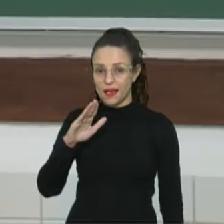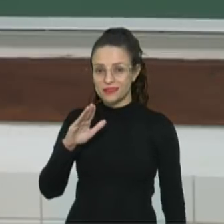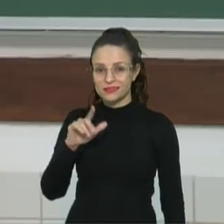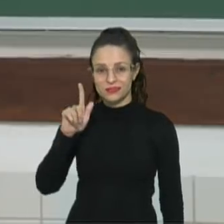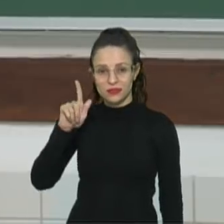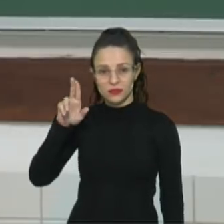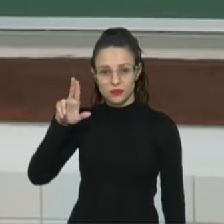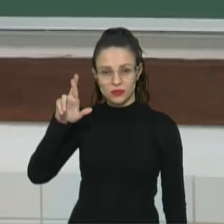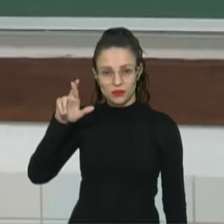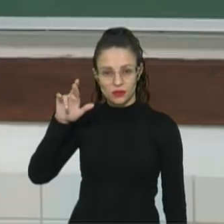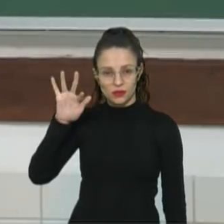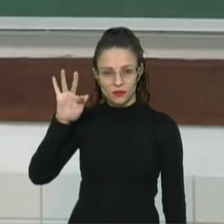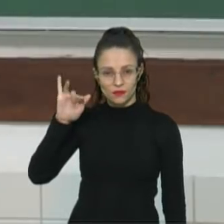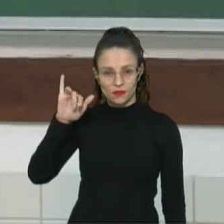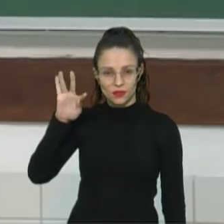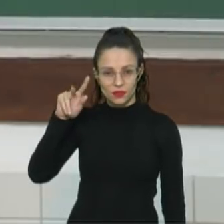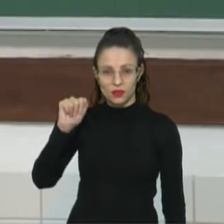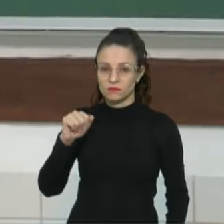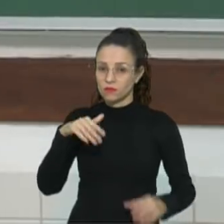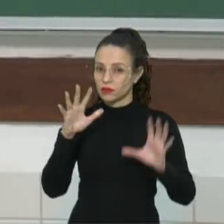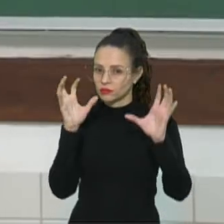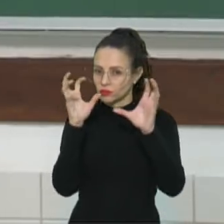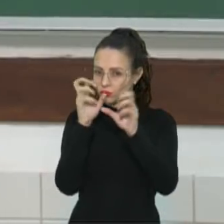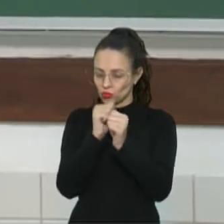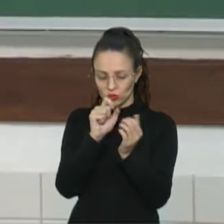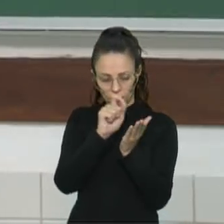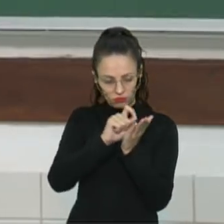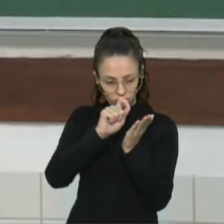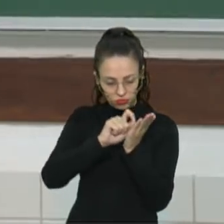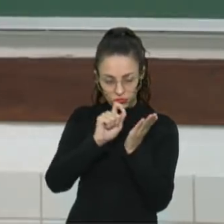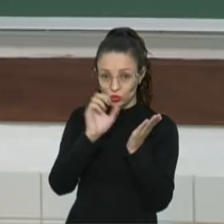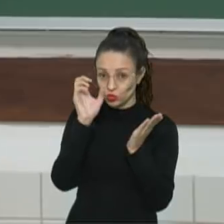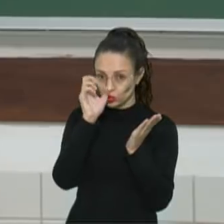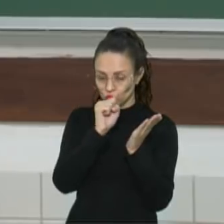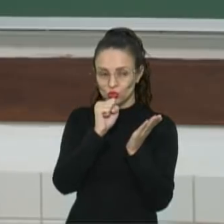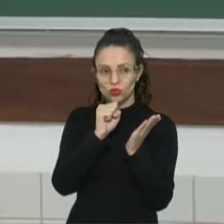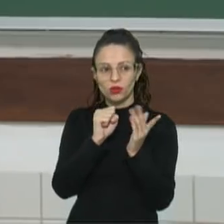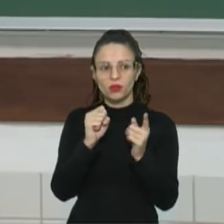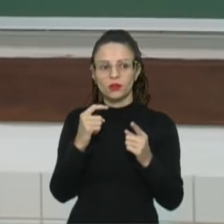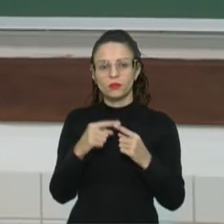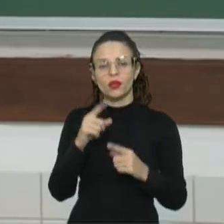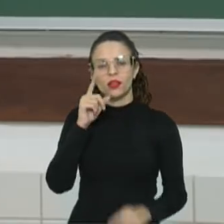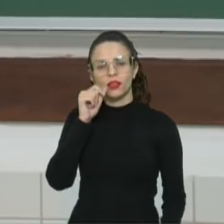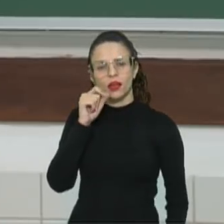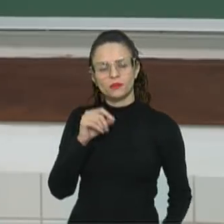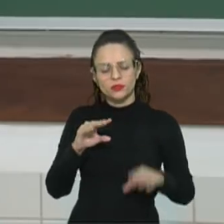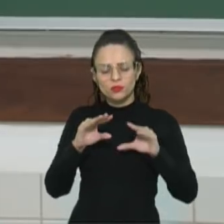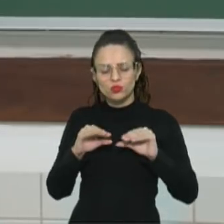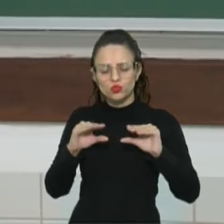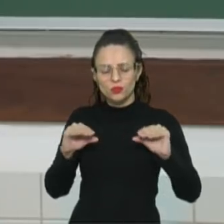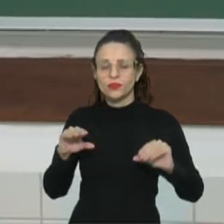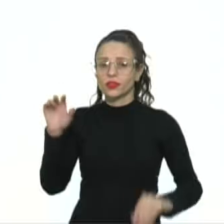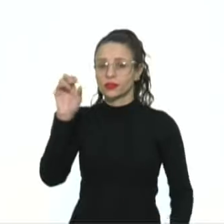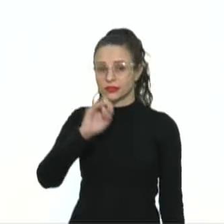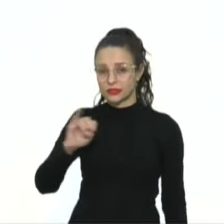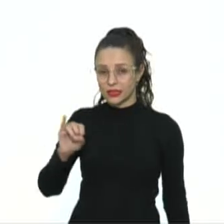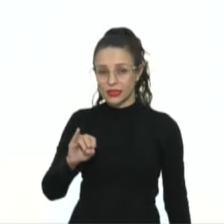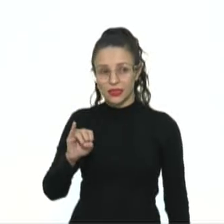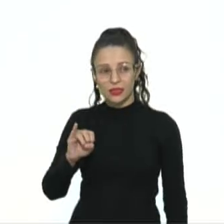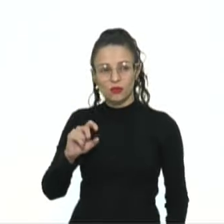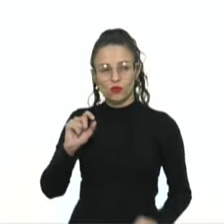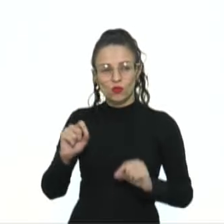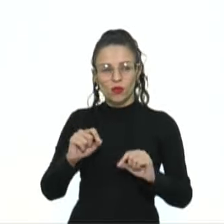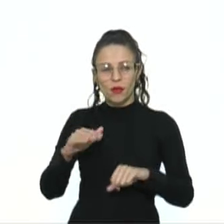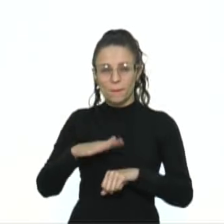de grafita, mais escuro ficaria no papel, porque o lápis seria mais macio. E se tivesse maior